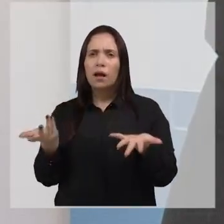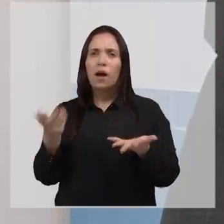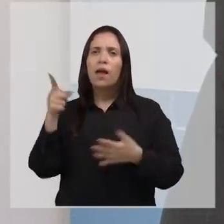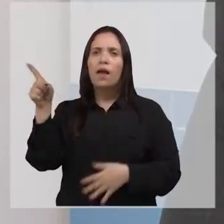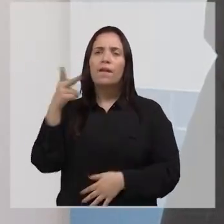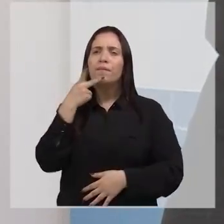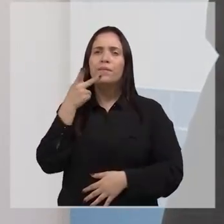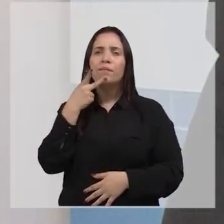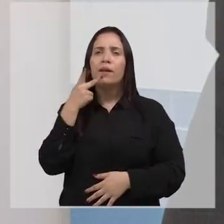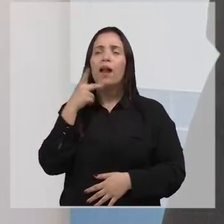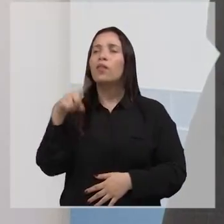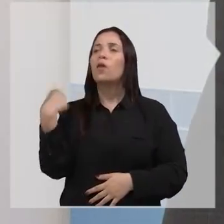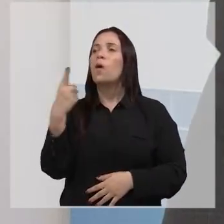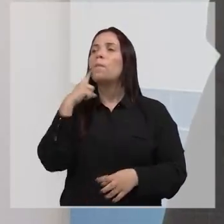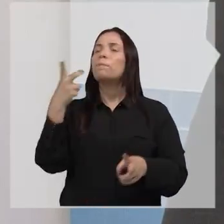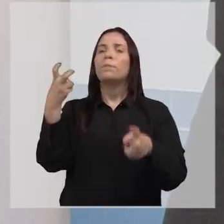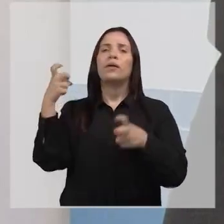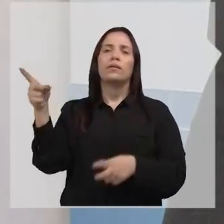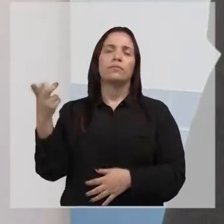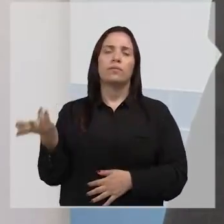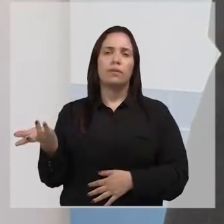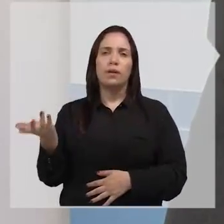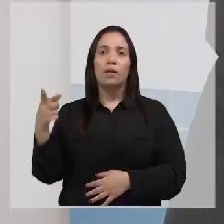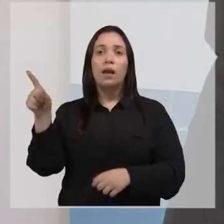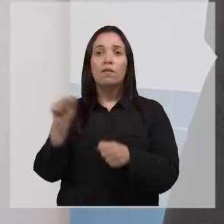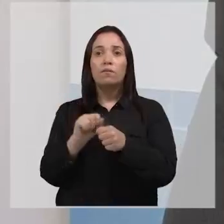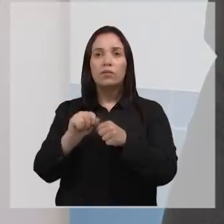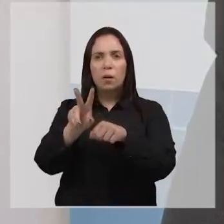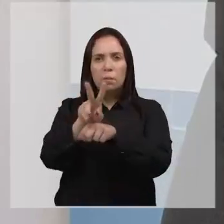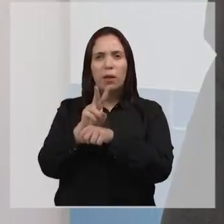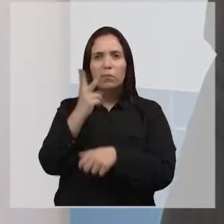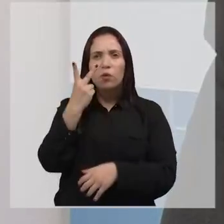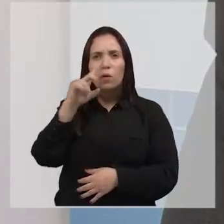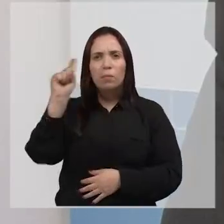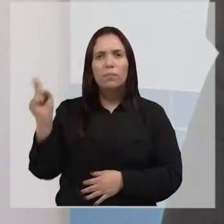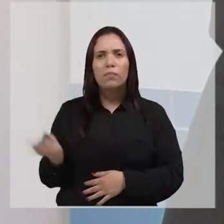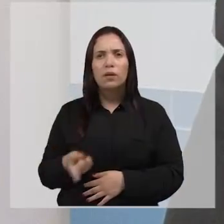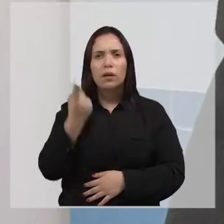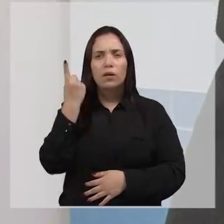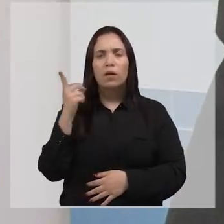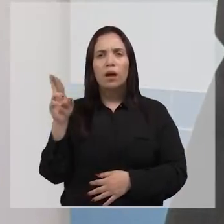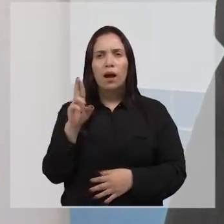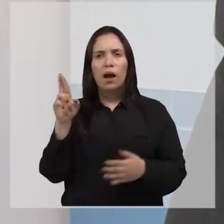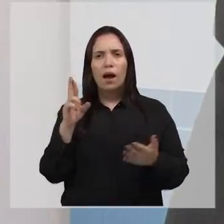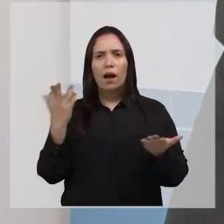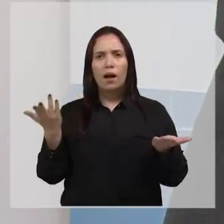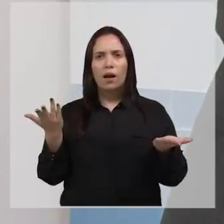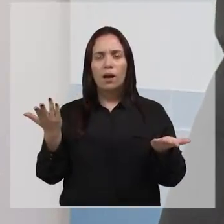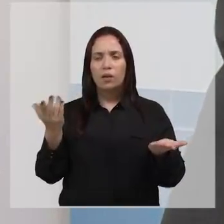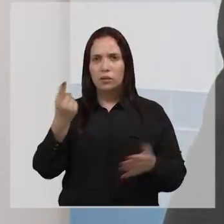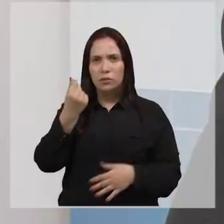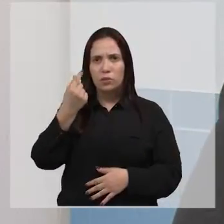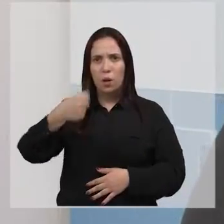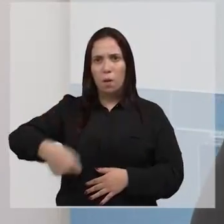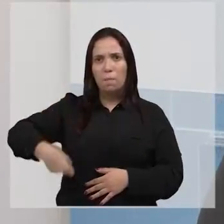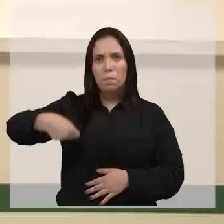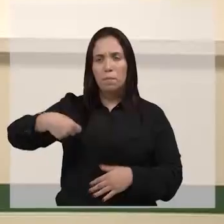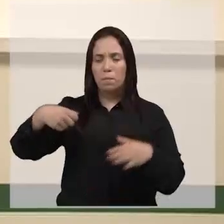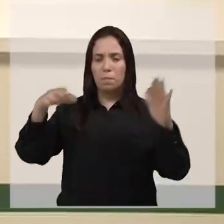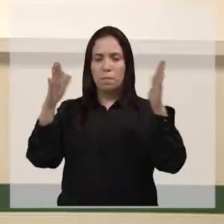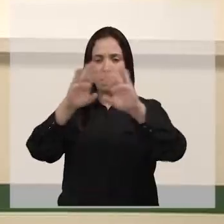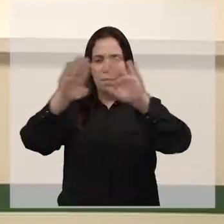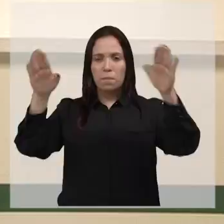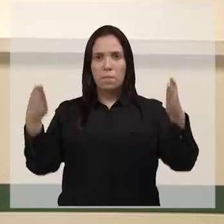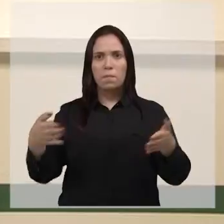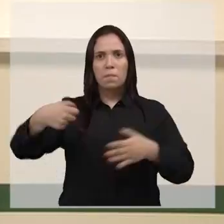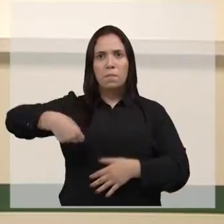cara. E o cara faz um empréstimo de 2 milhões de reais para receber em mala. Hoje em dia o cara não leva 3 mil conto do bolso